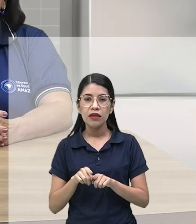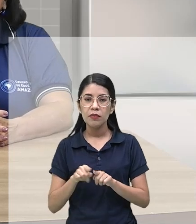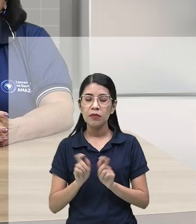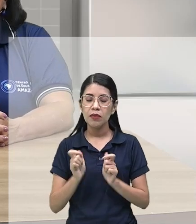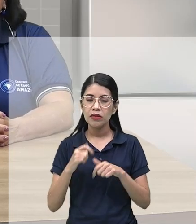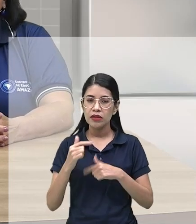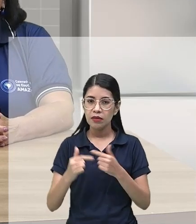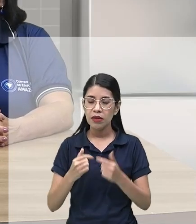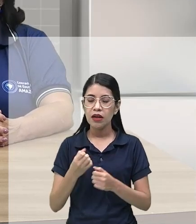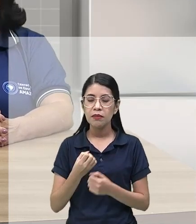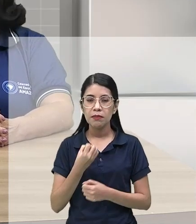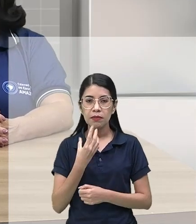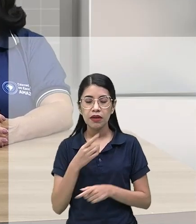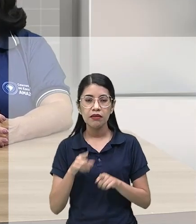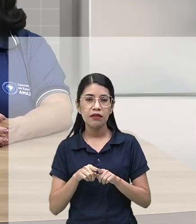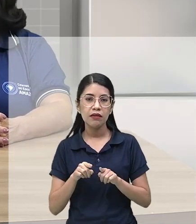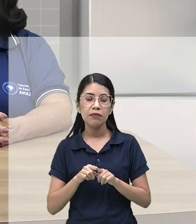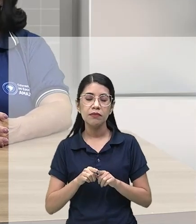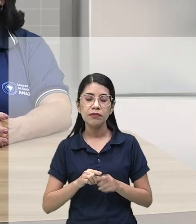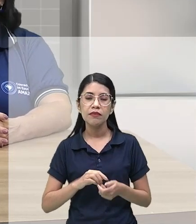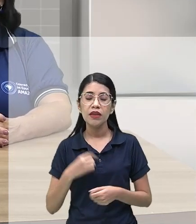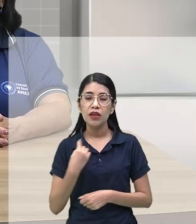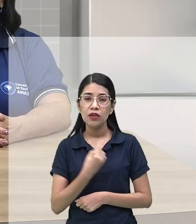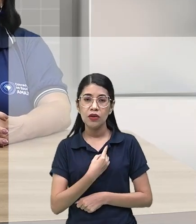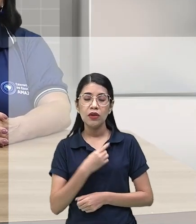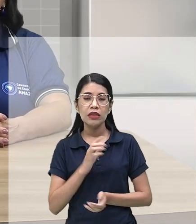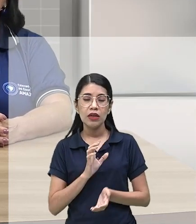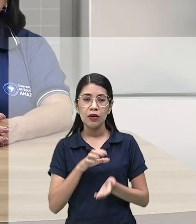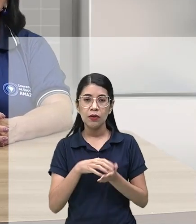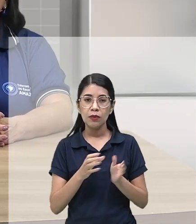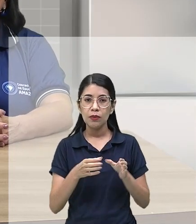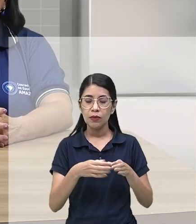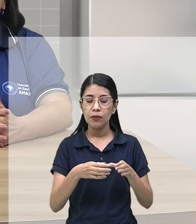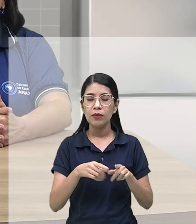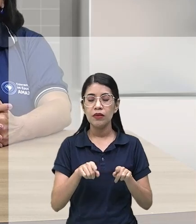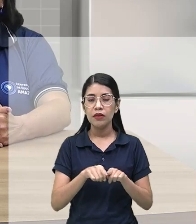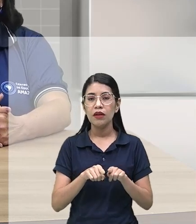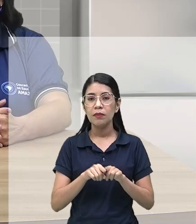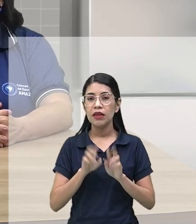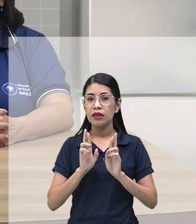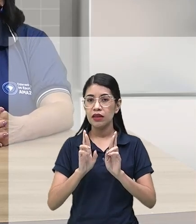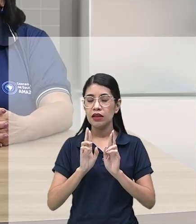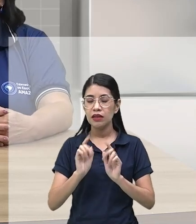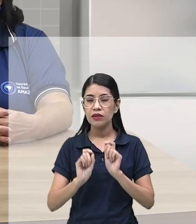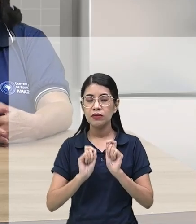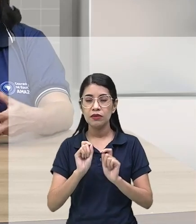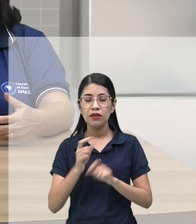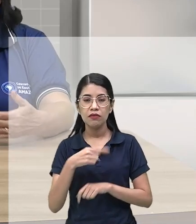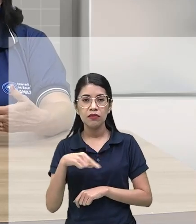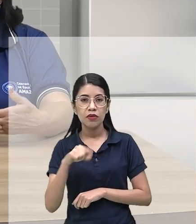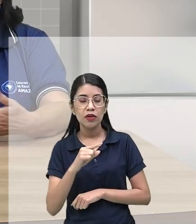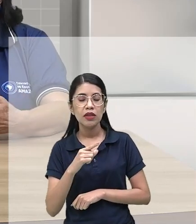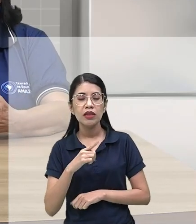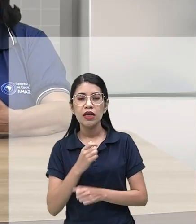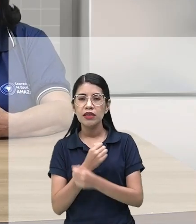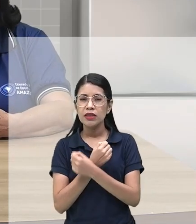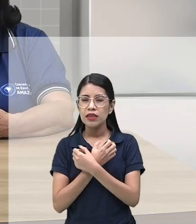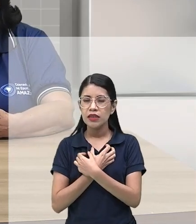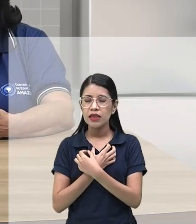e eficiência. E a nossa equipe toda, a nossa gerência, deseja, assim, que vocês recebam o nosso